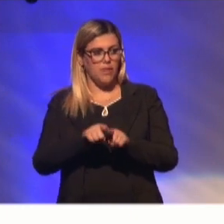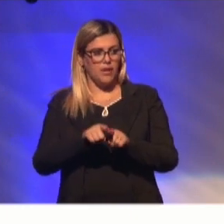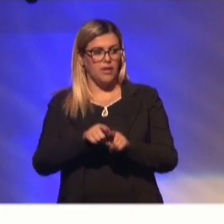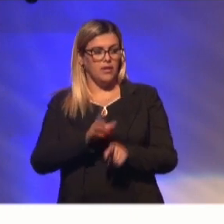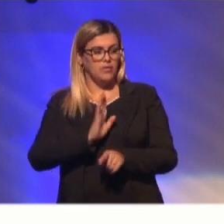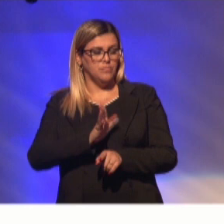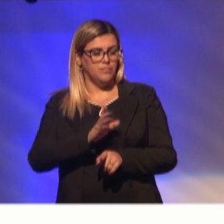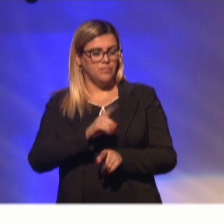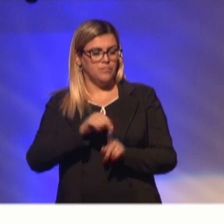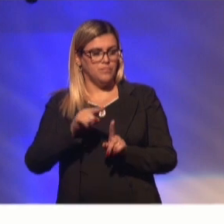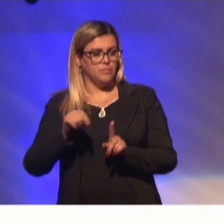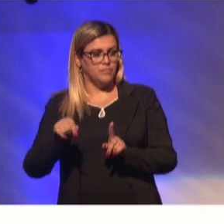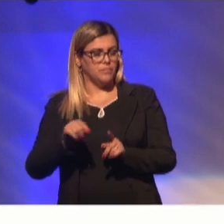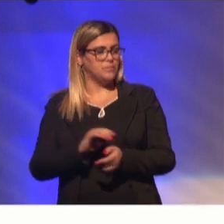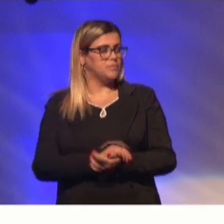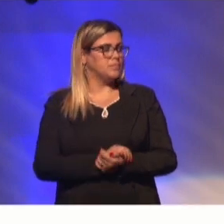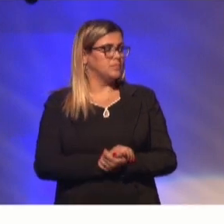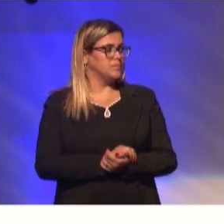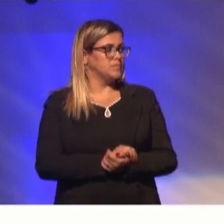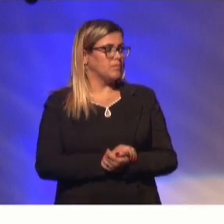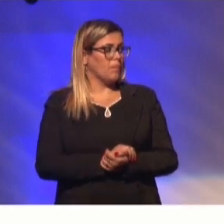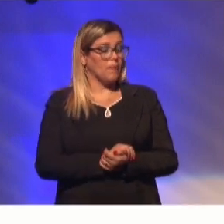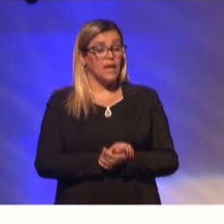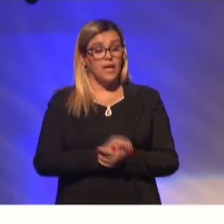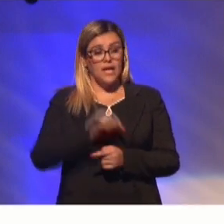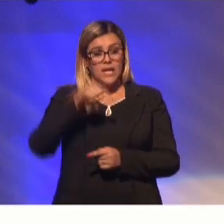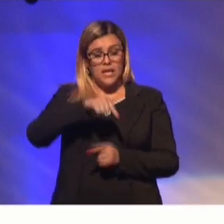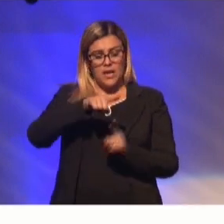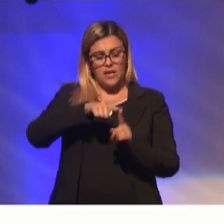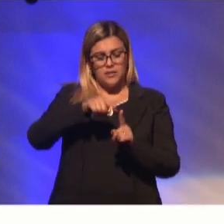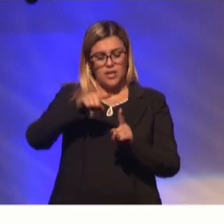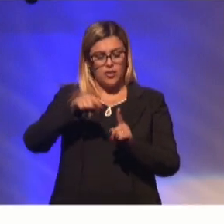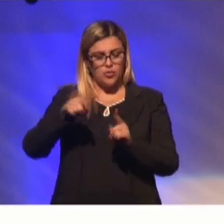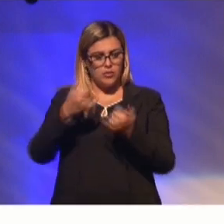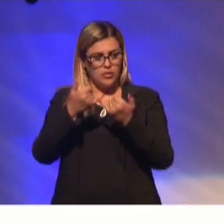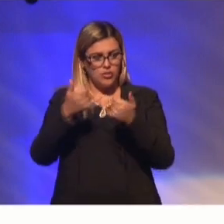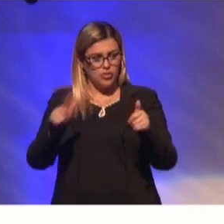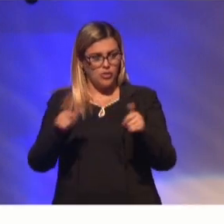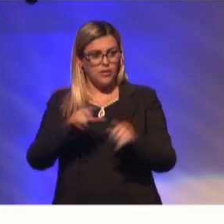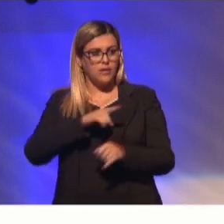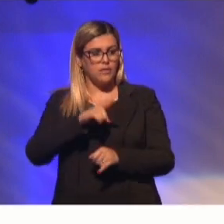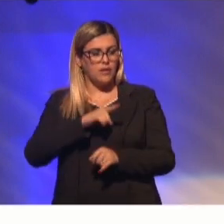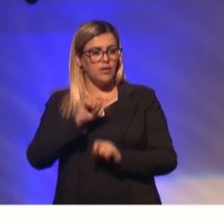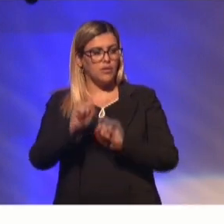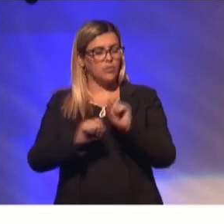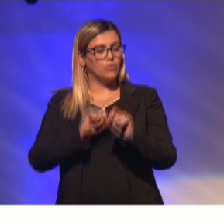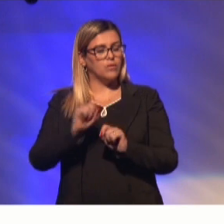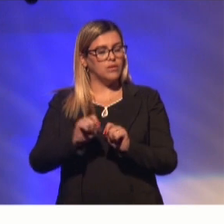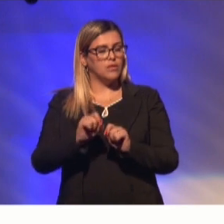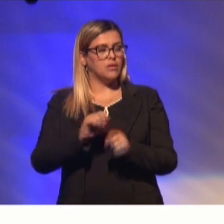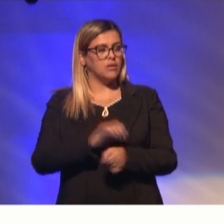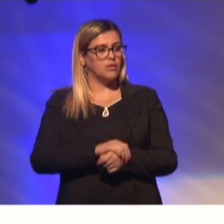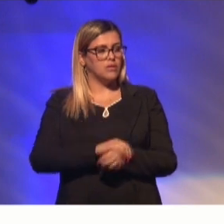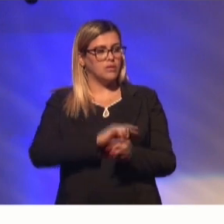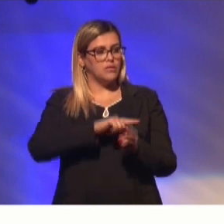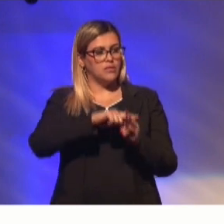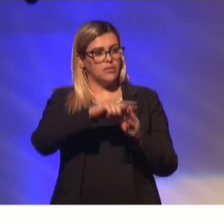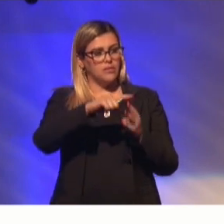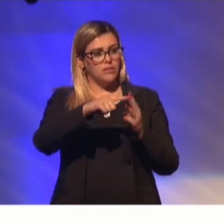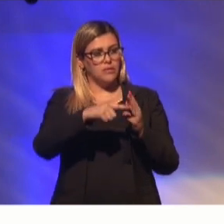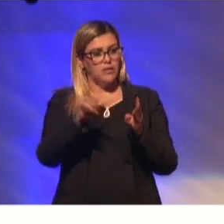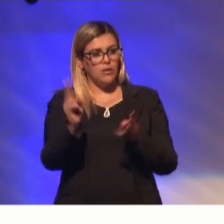vascular. E dentro da ação das ondas de choque, a gente tem que pensar basicamente em 3